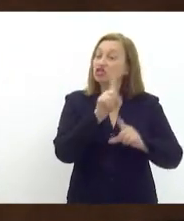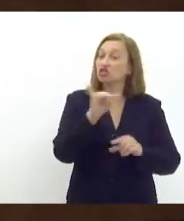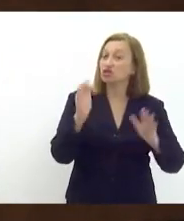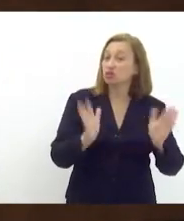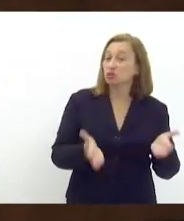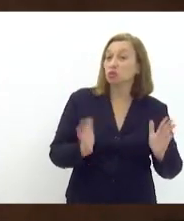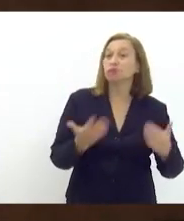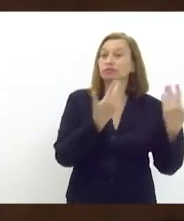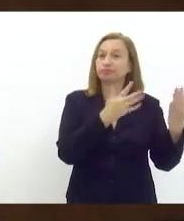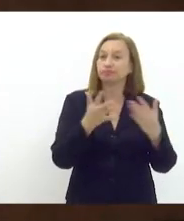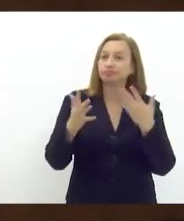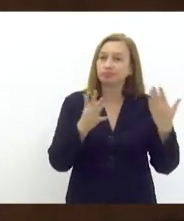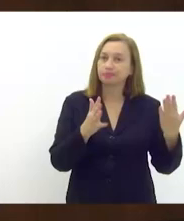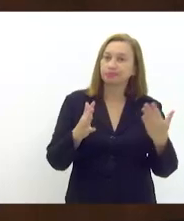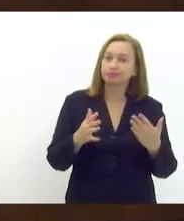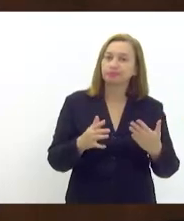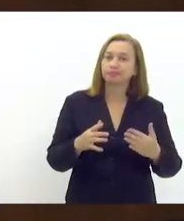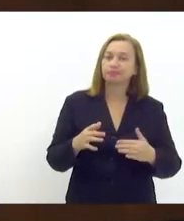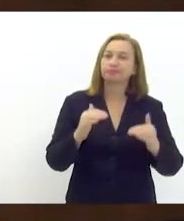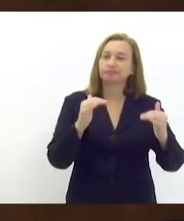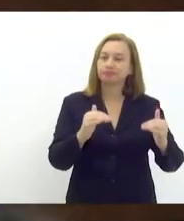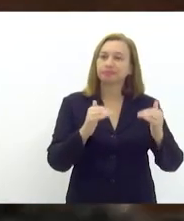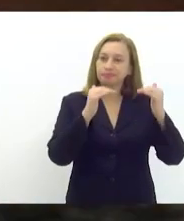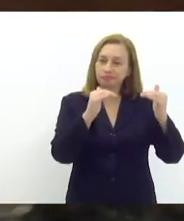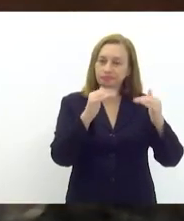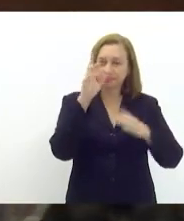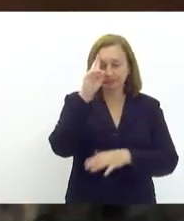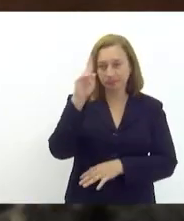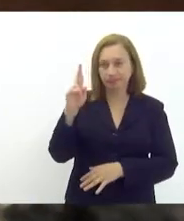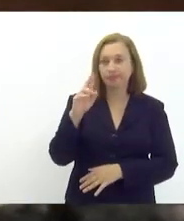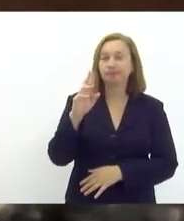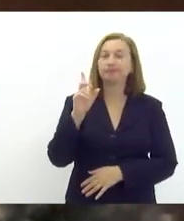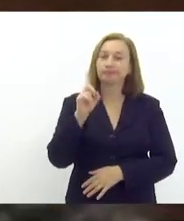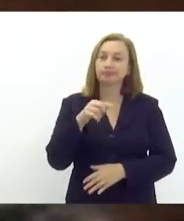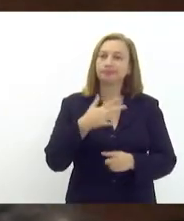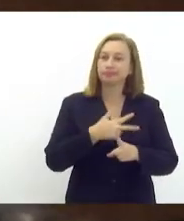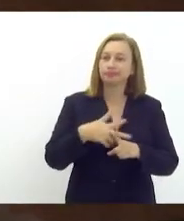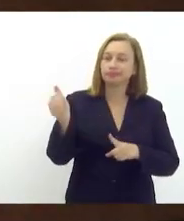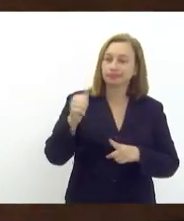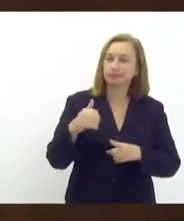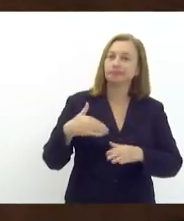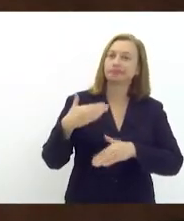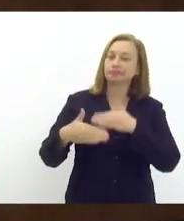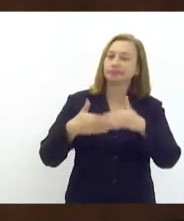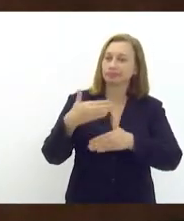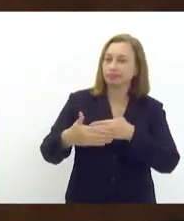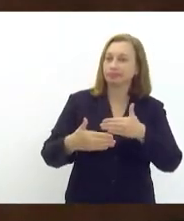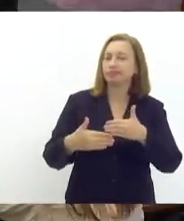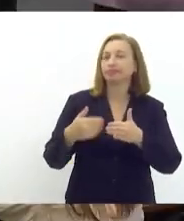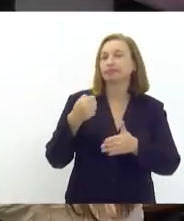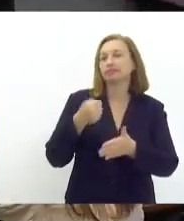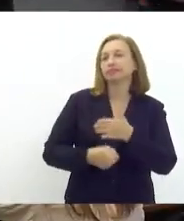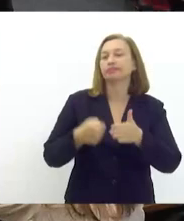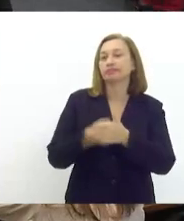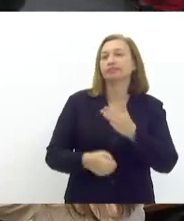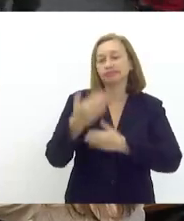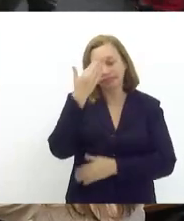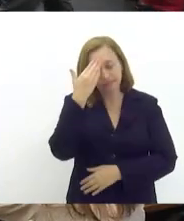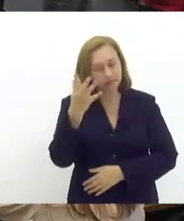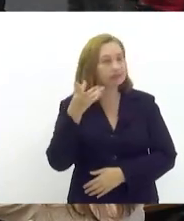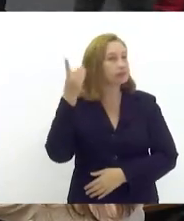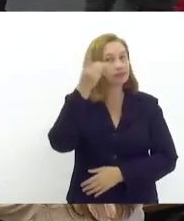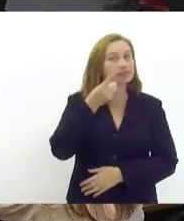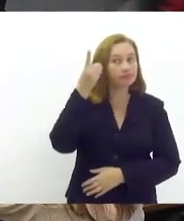parabenizo vossa excelência realmente é uma conquista dentro desse processo de luta muito obrigada